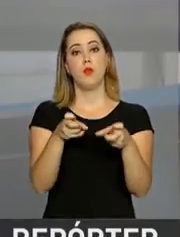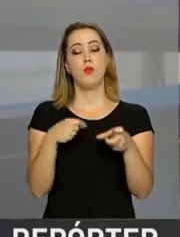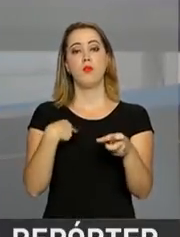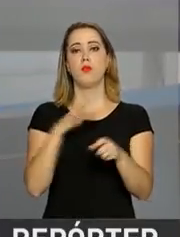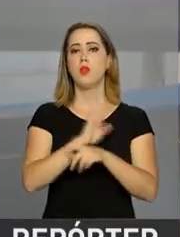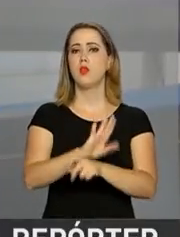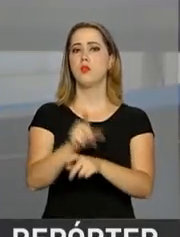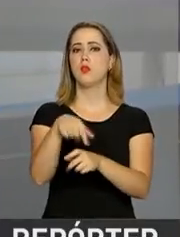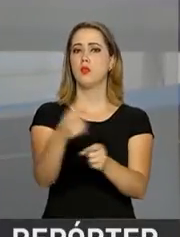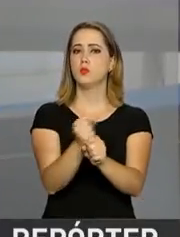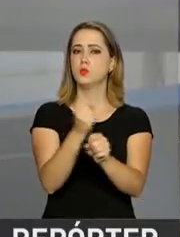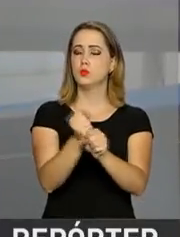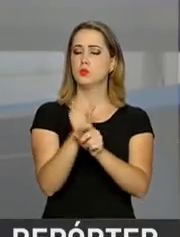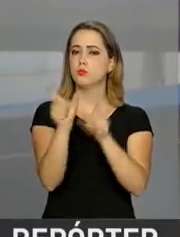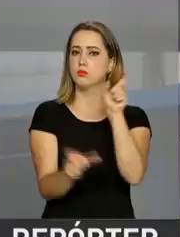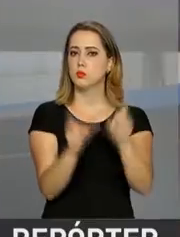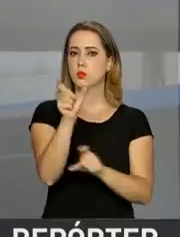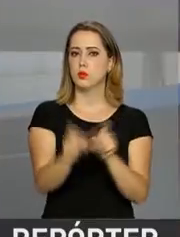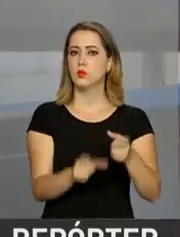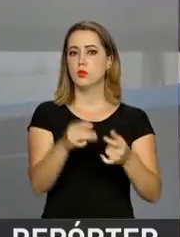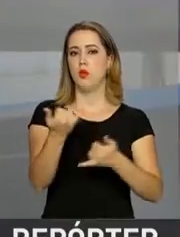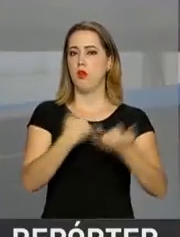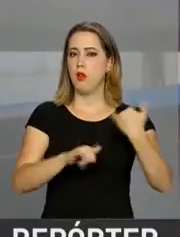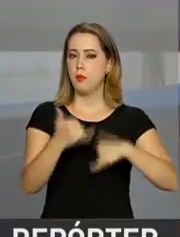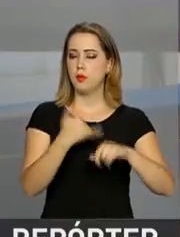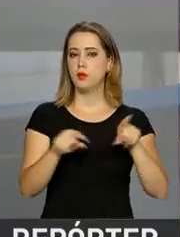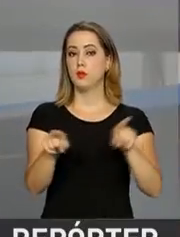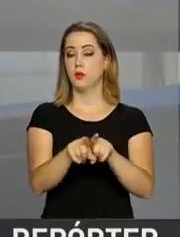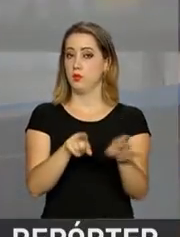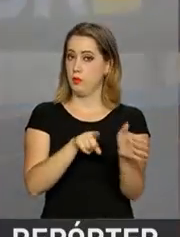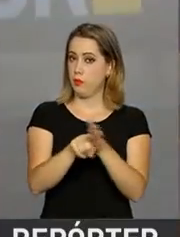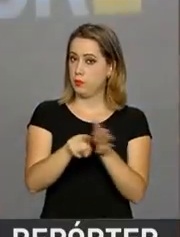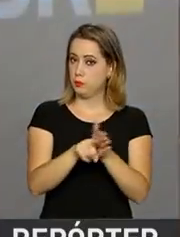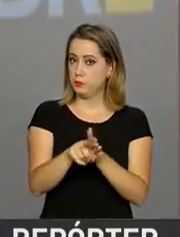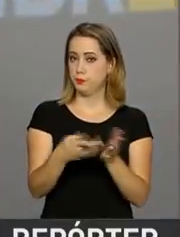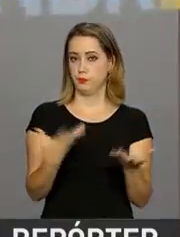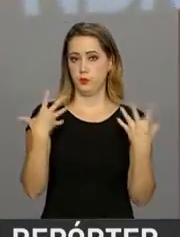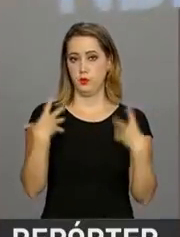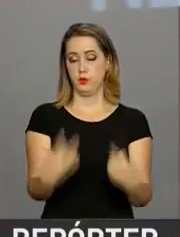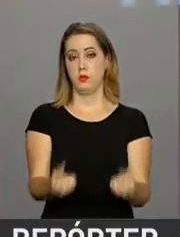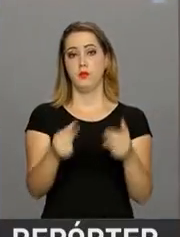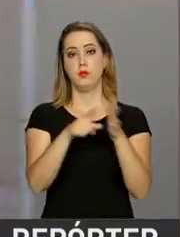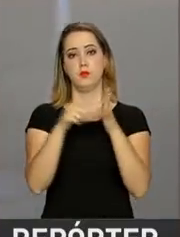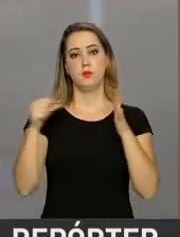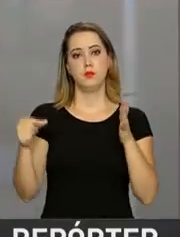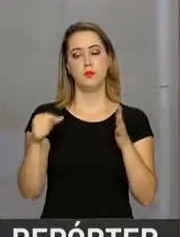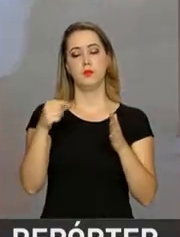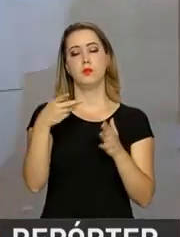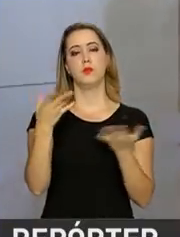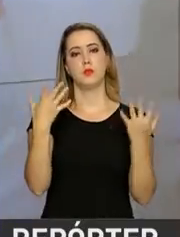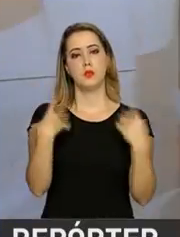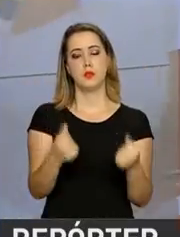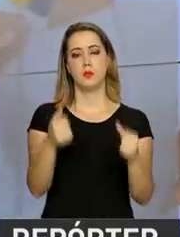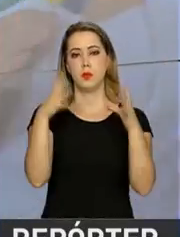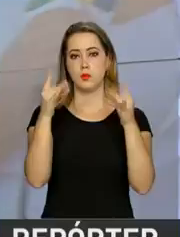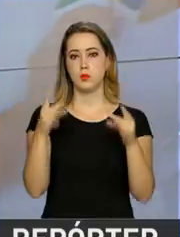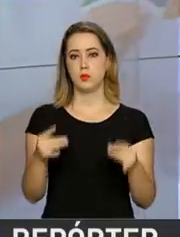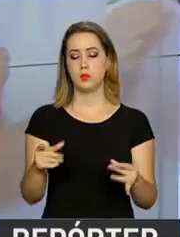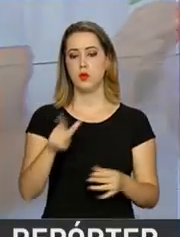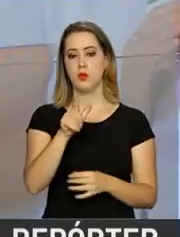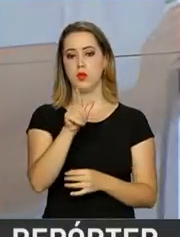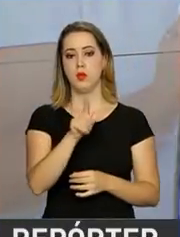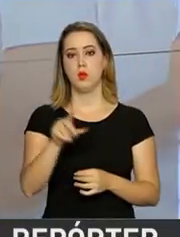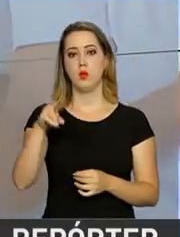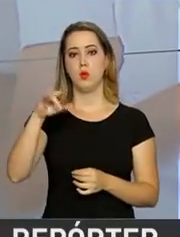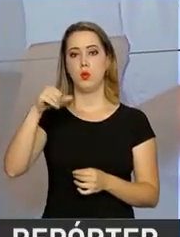reforço na estrutura de pessoal laboratórios e perícia nós vamos então ao vivo ao palácio do planalto para saber os detalhes com a repórter